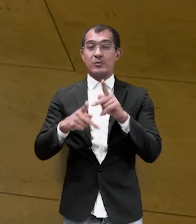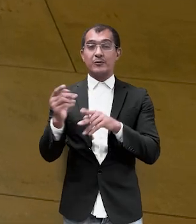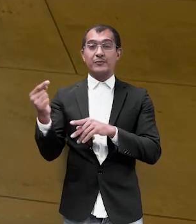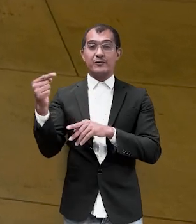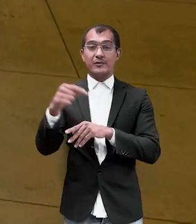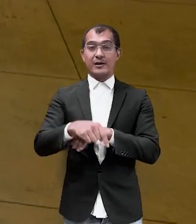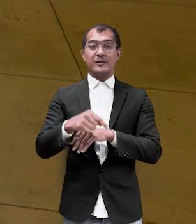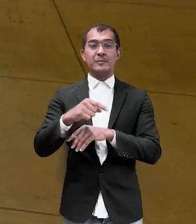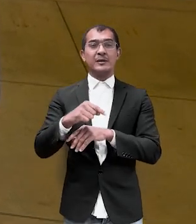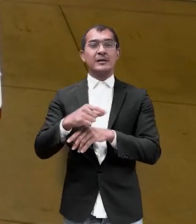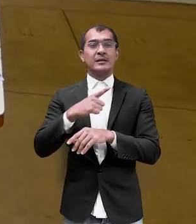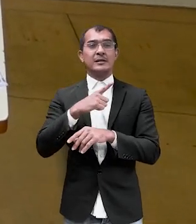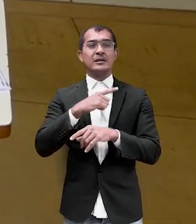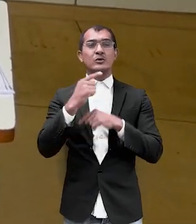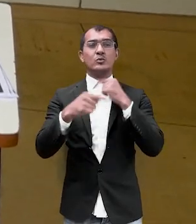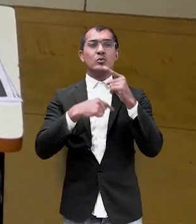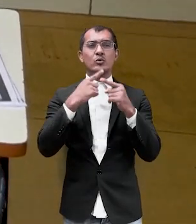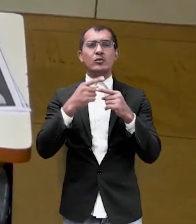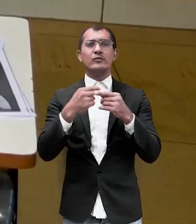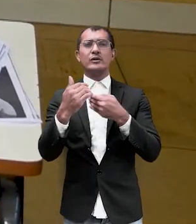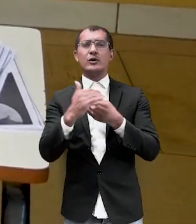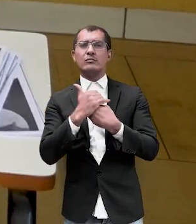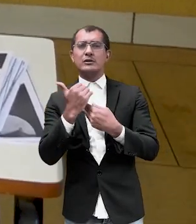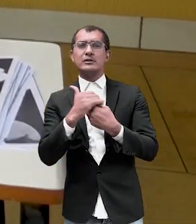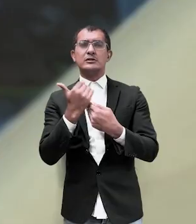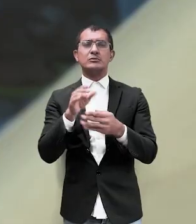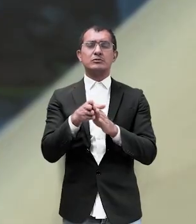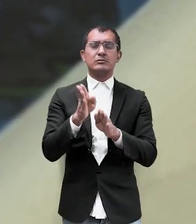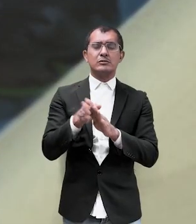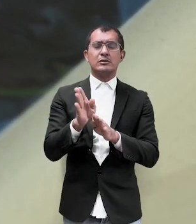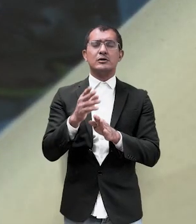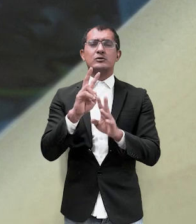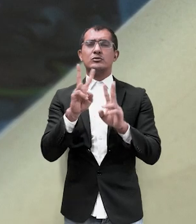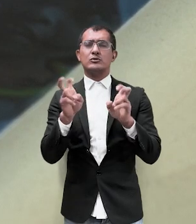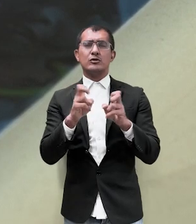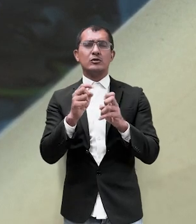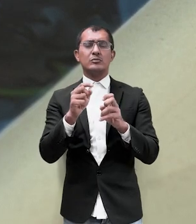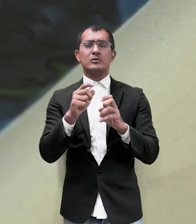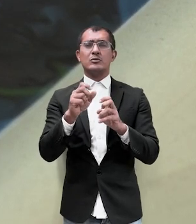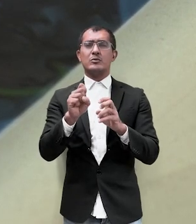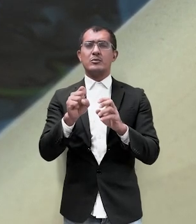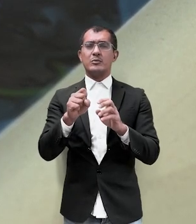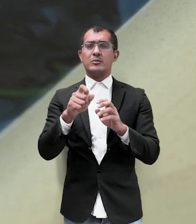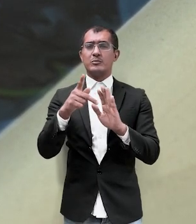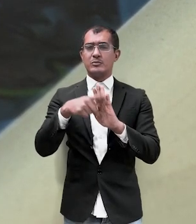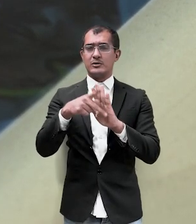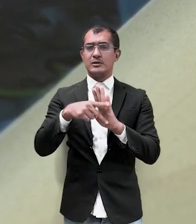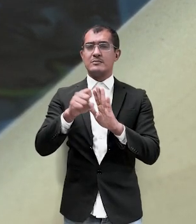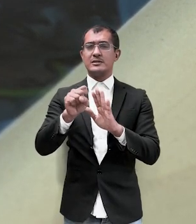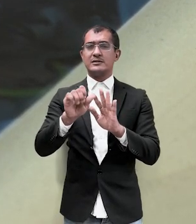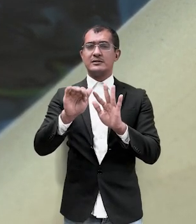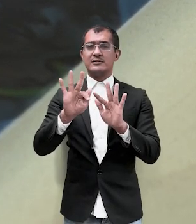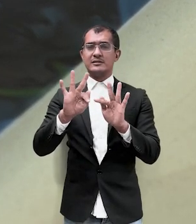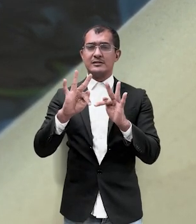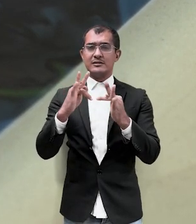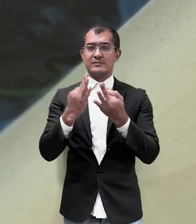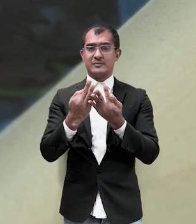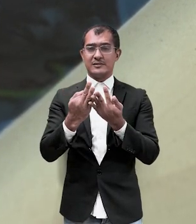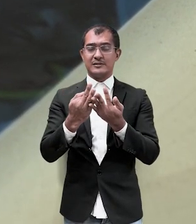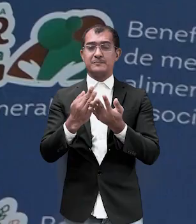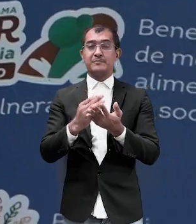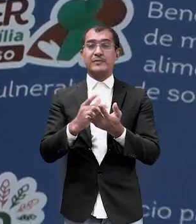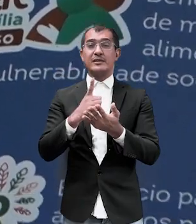também sobre todas as Vertentes do programa ser família eu vi na sua mão tem o material informativo que entregue PR população isso nós estamos